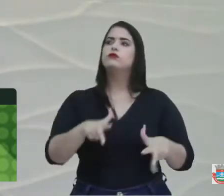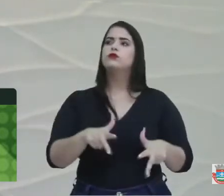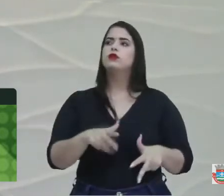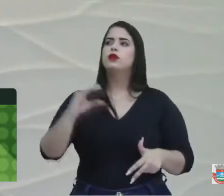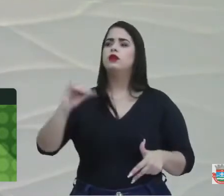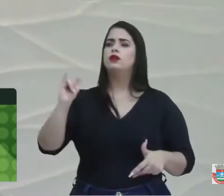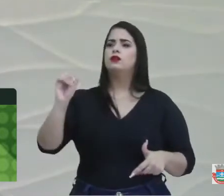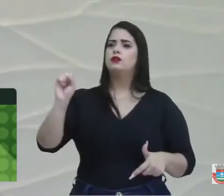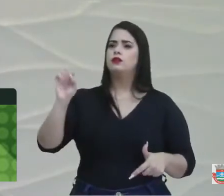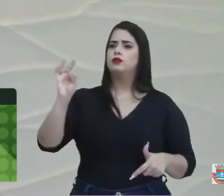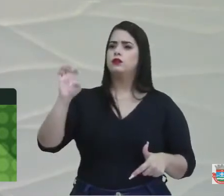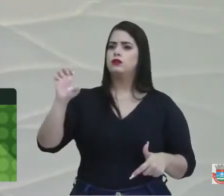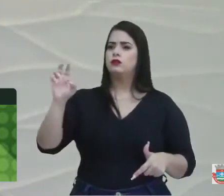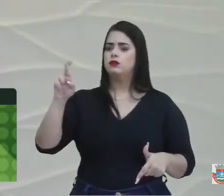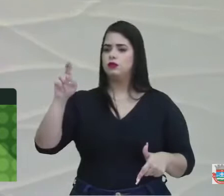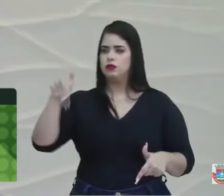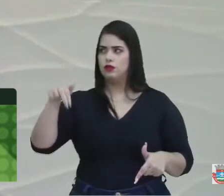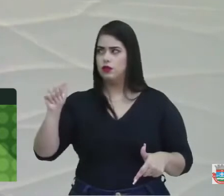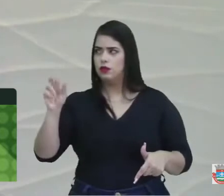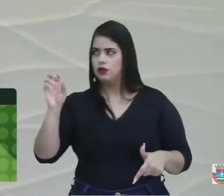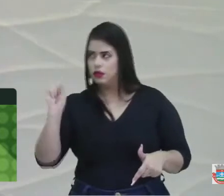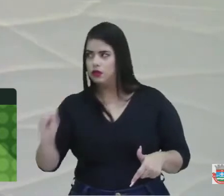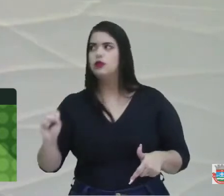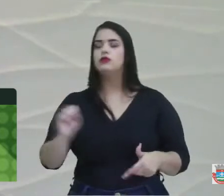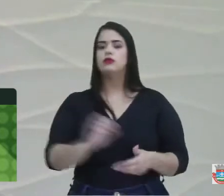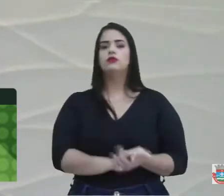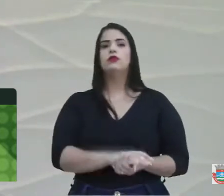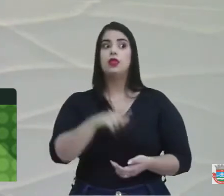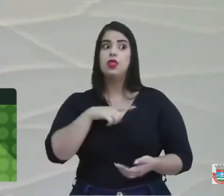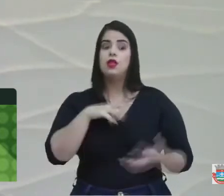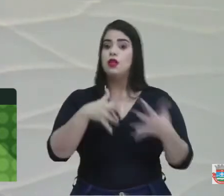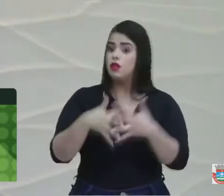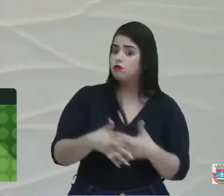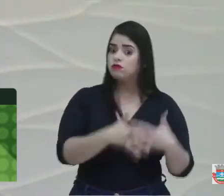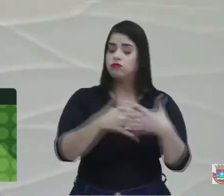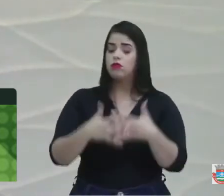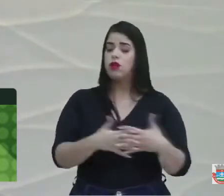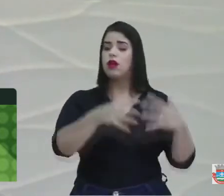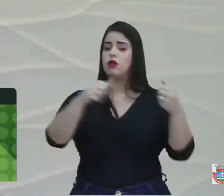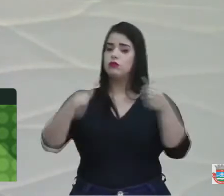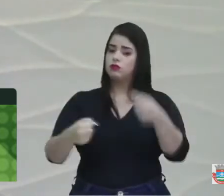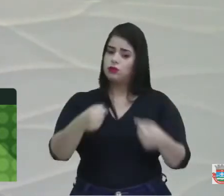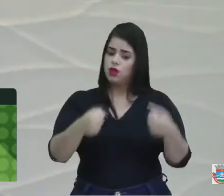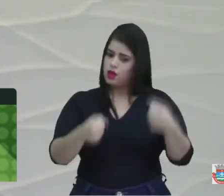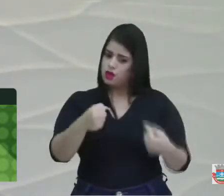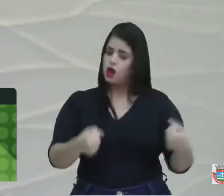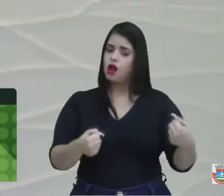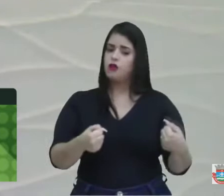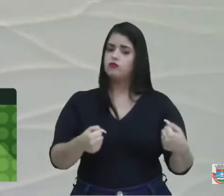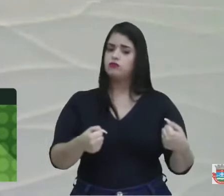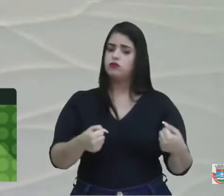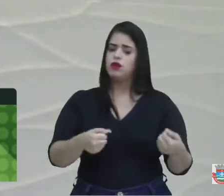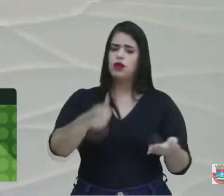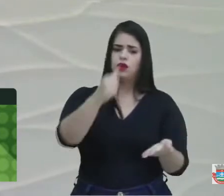praticamente, inviável, independente da quantidade de carros que seja contratados. Claro que a gente quer que seja, e a nossa população pede isso de